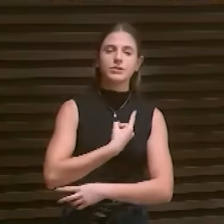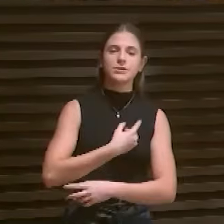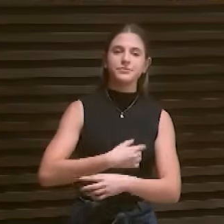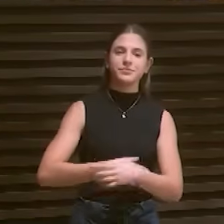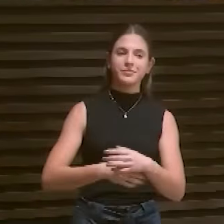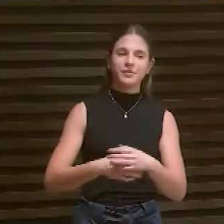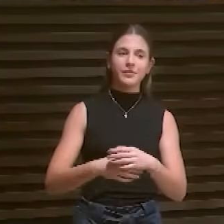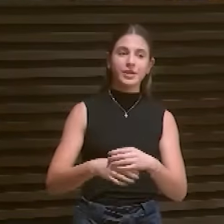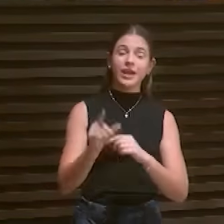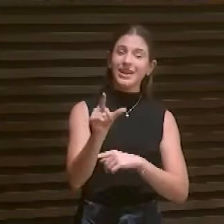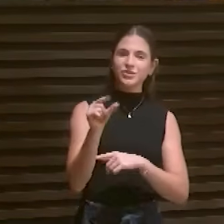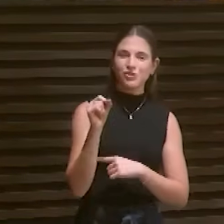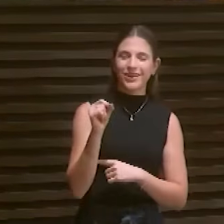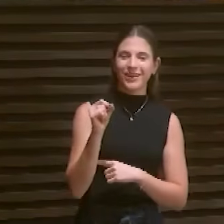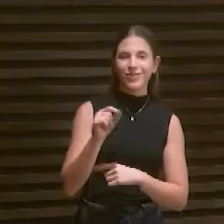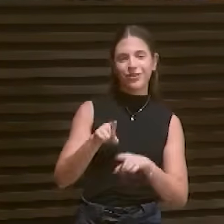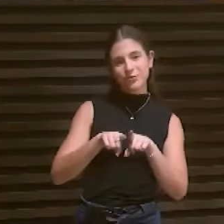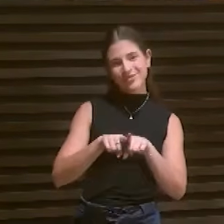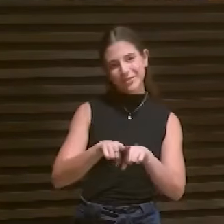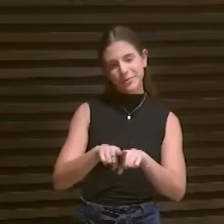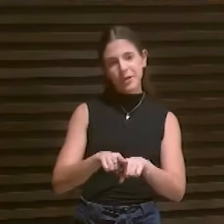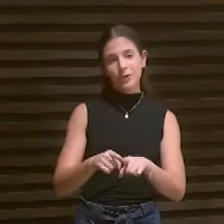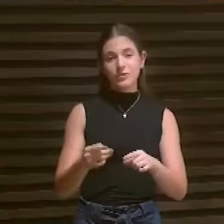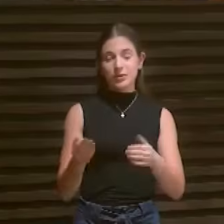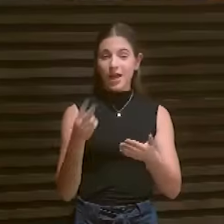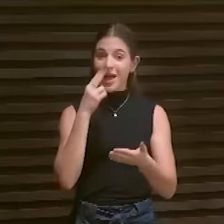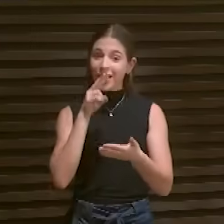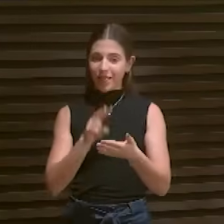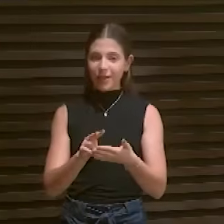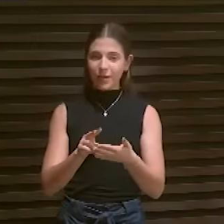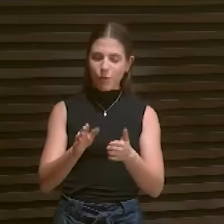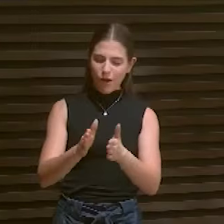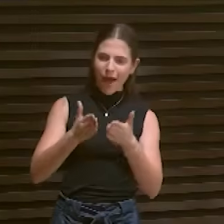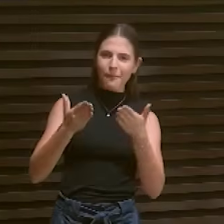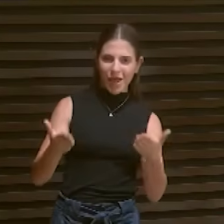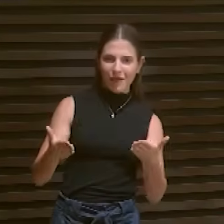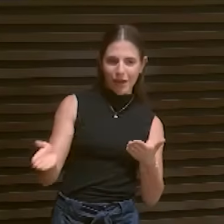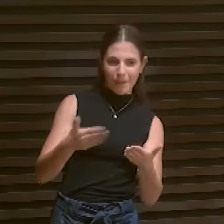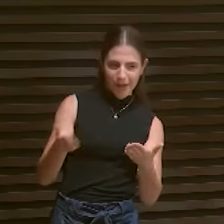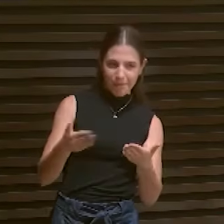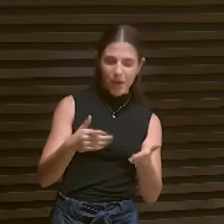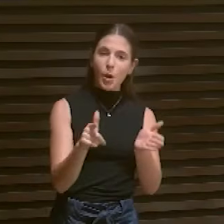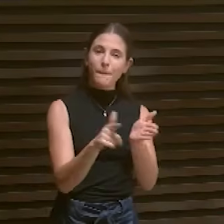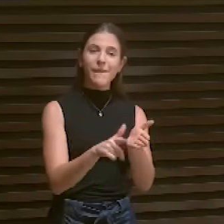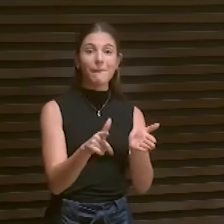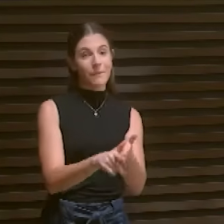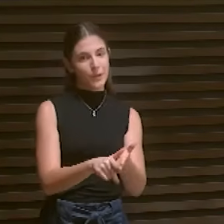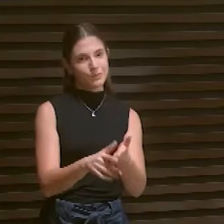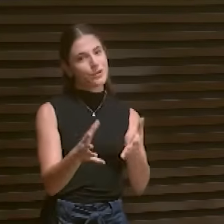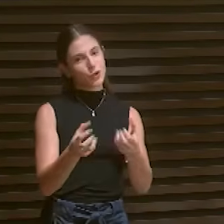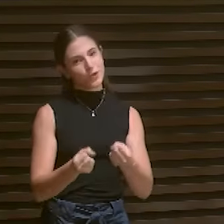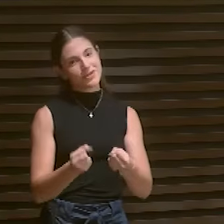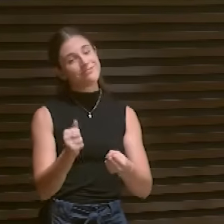Estamos dando preferência que os irmãos leiam a própria palavra, a própria Bíblia, aqueles que trouxeram.